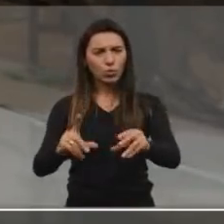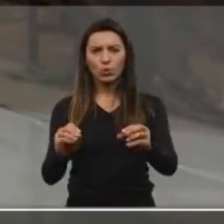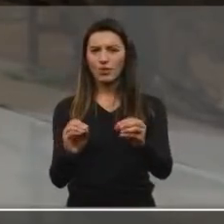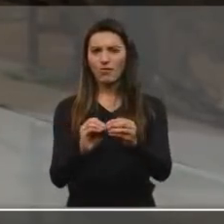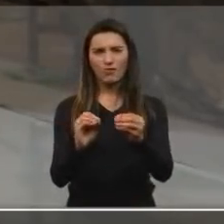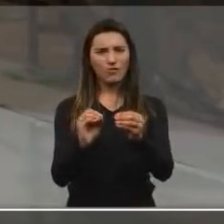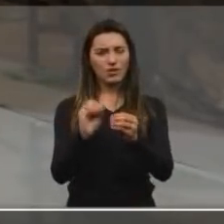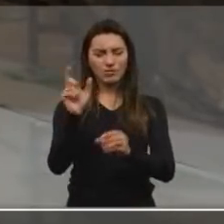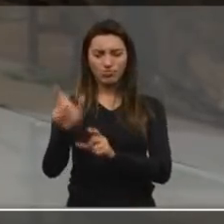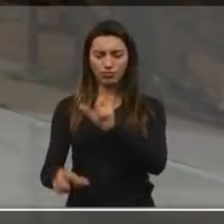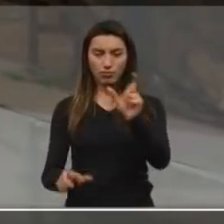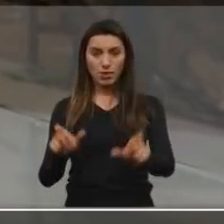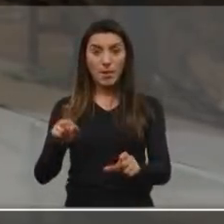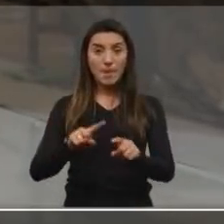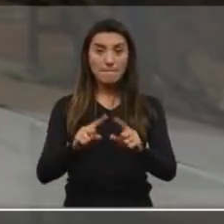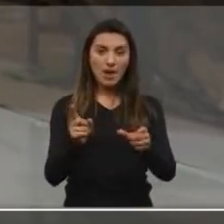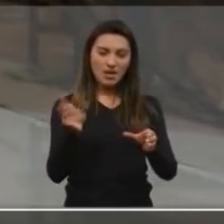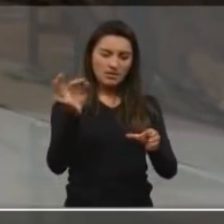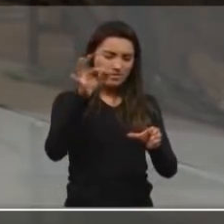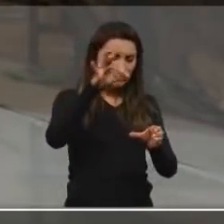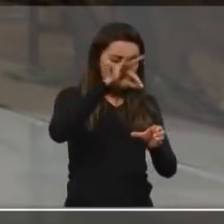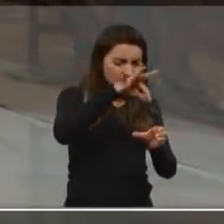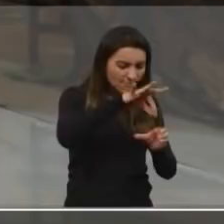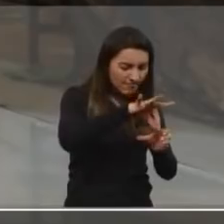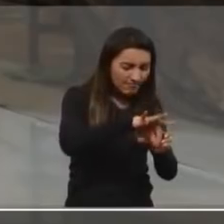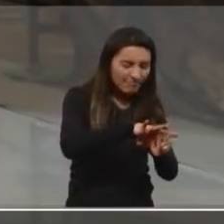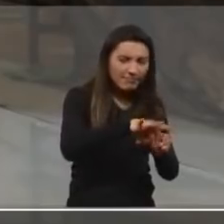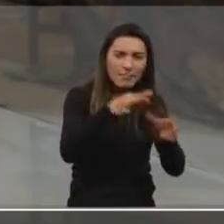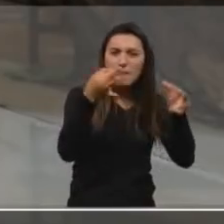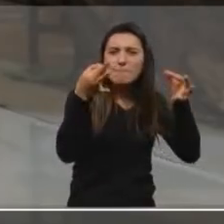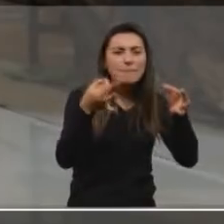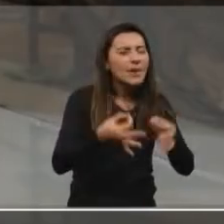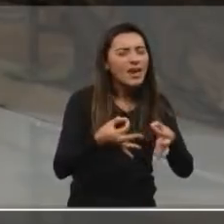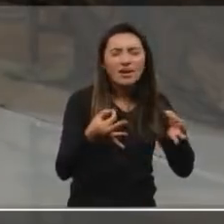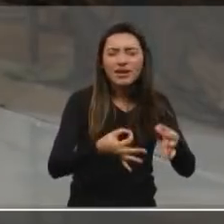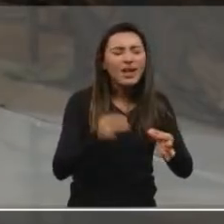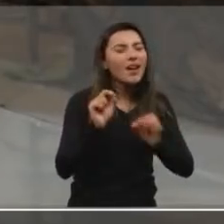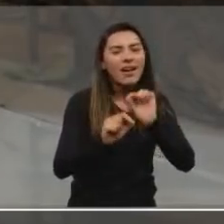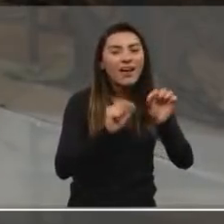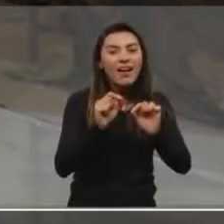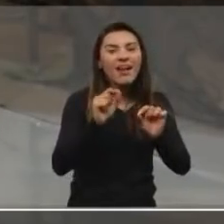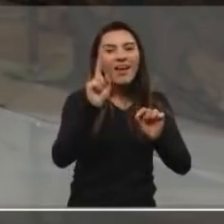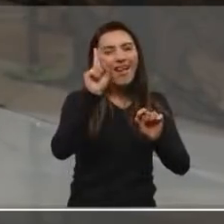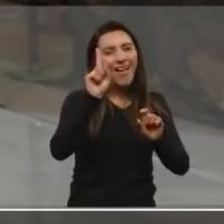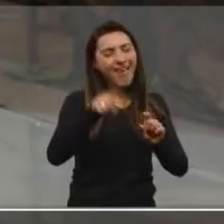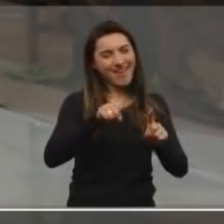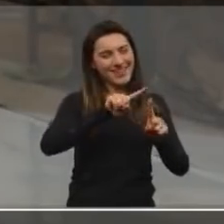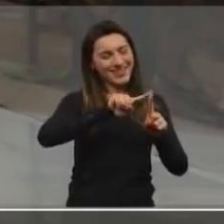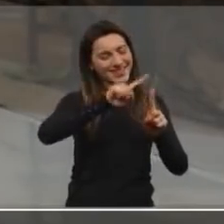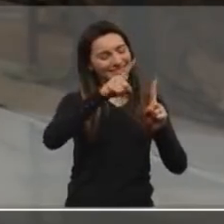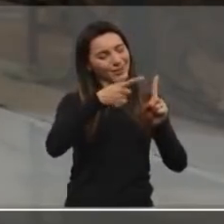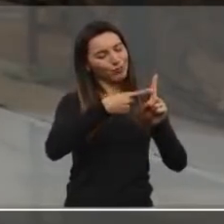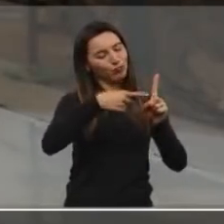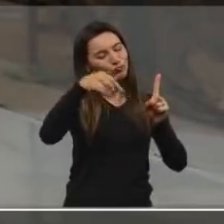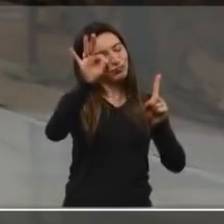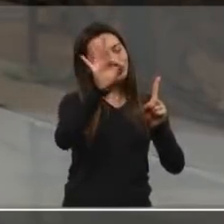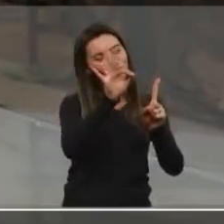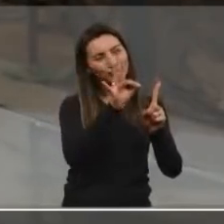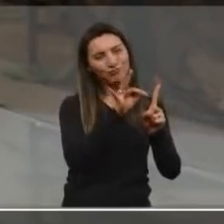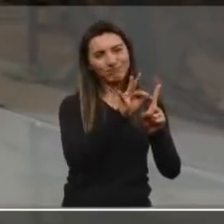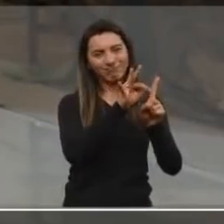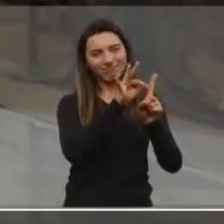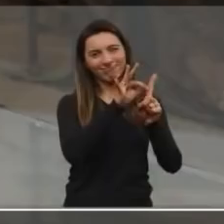mas a semente a genuína a perfeita se deu na encarnação e